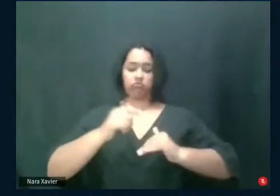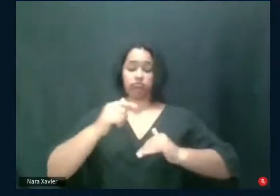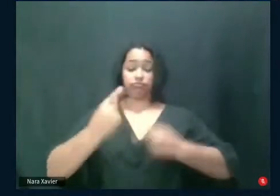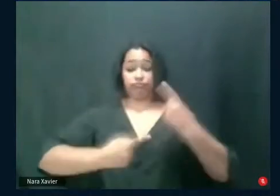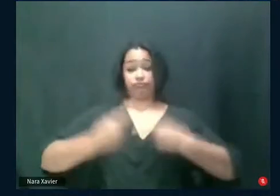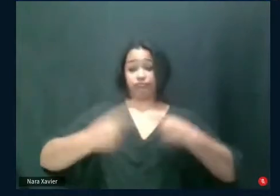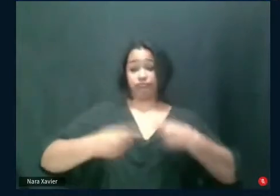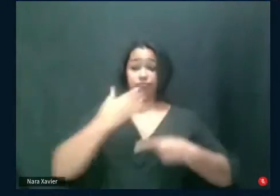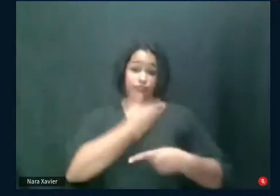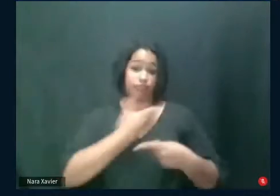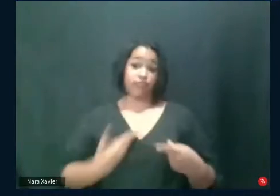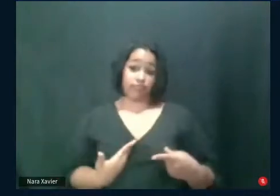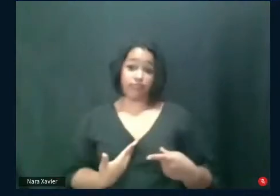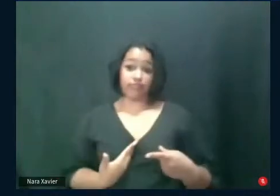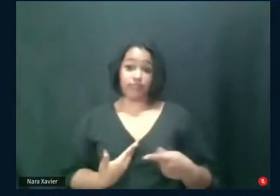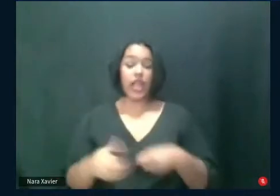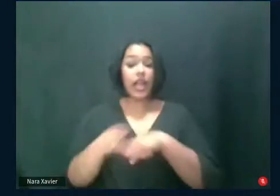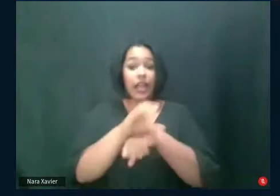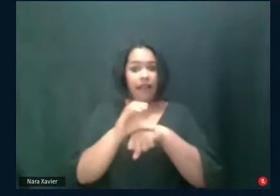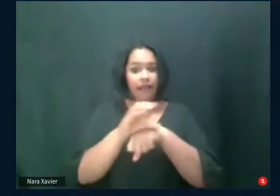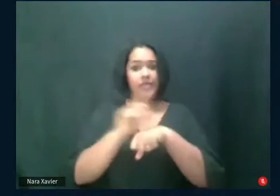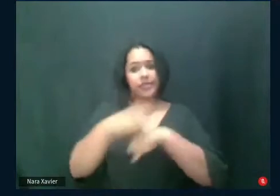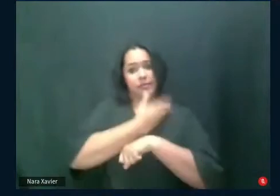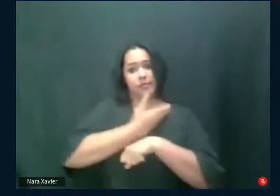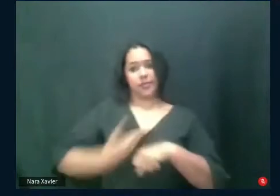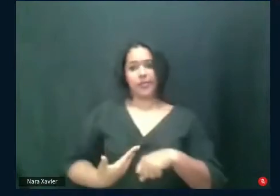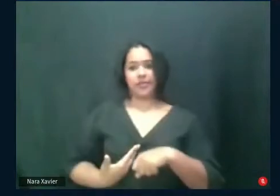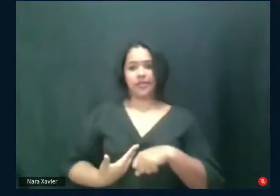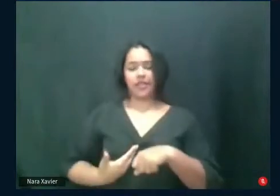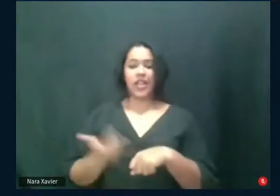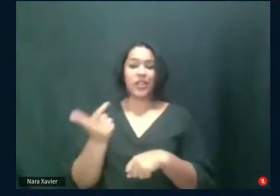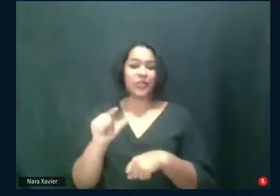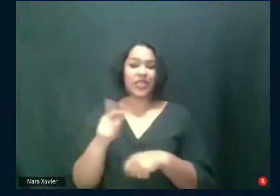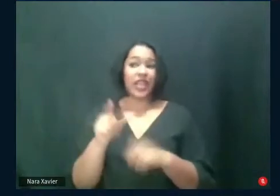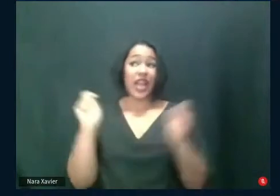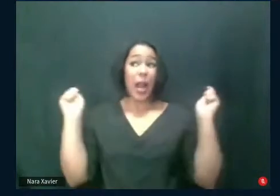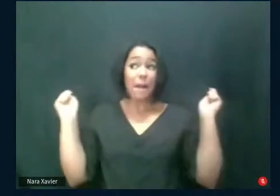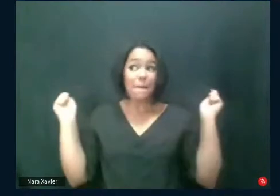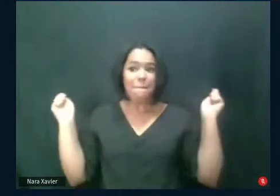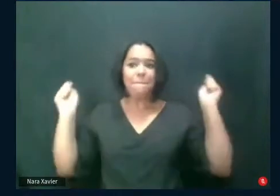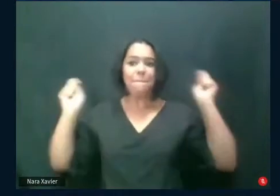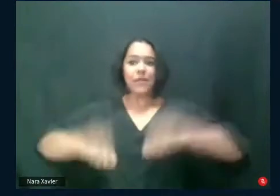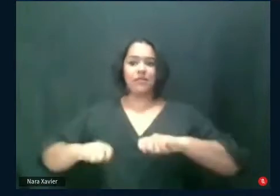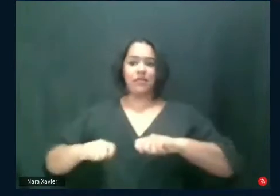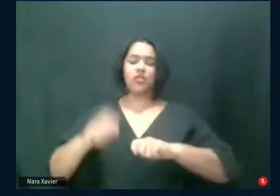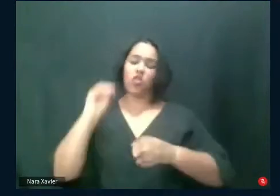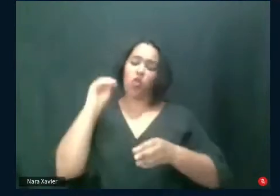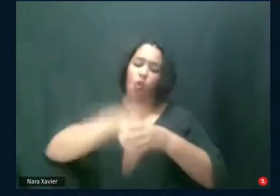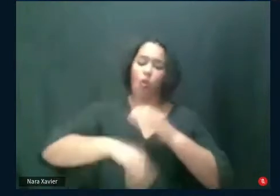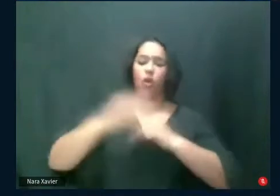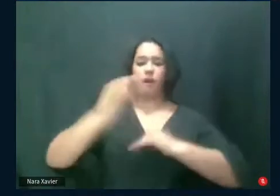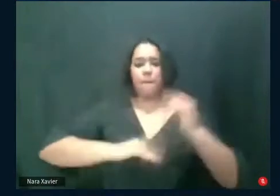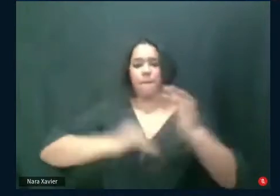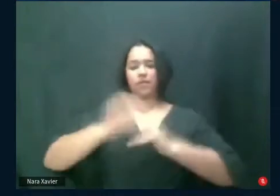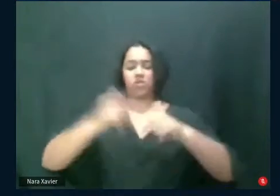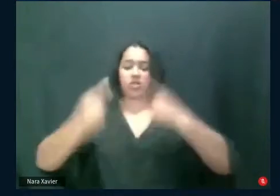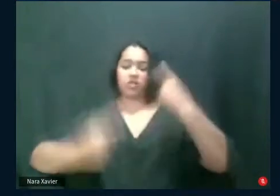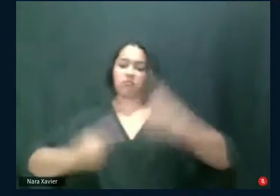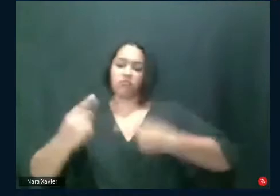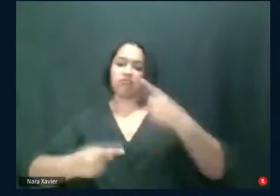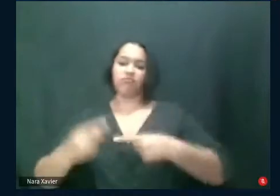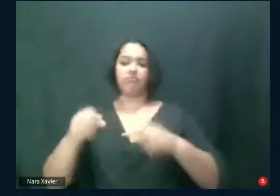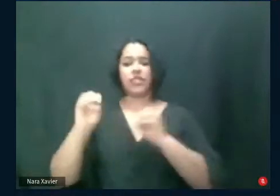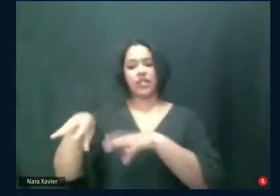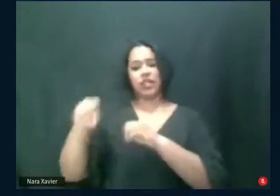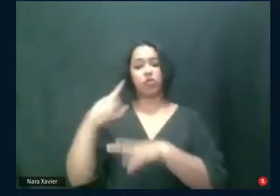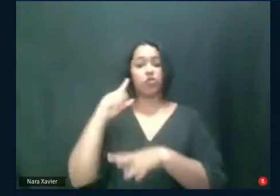órgãos públicos. Não tem uma capacidade de implementar a política pública de educação de SUS. A política tem que mudar,